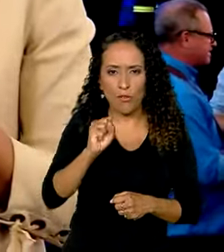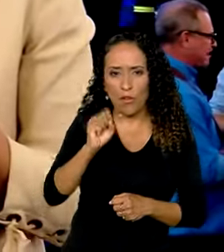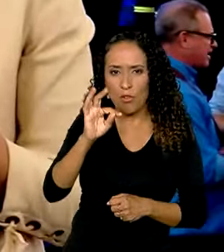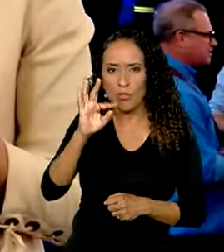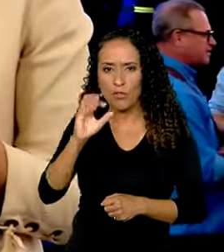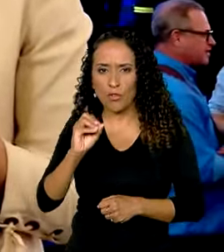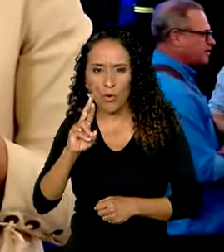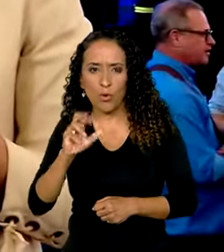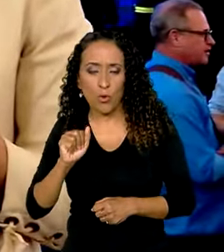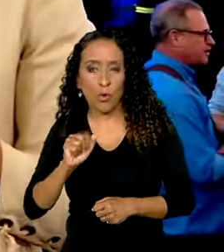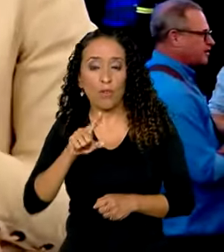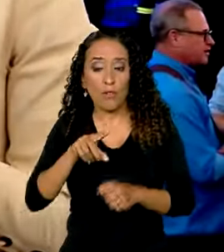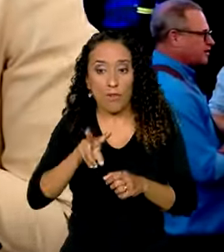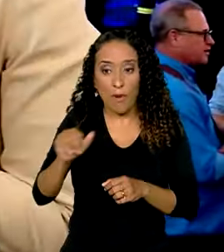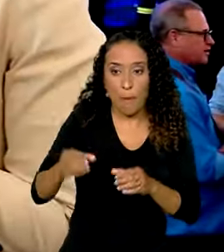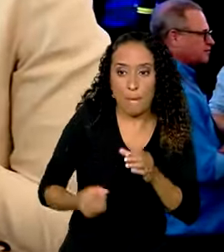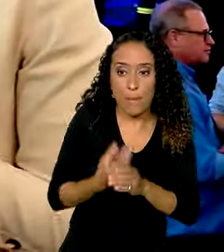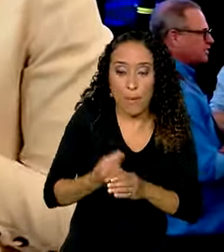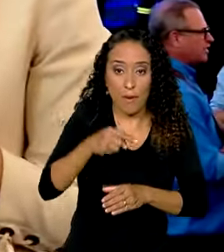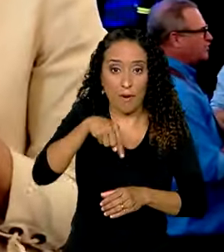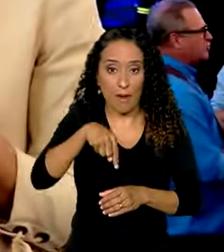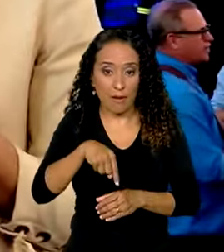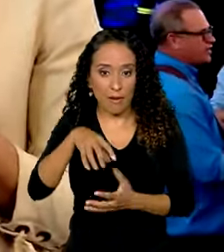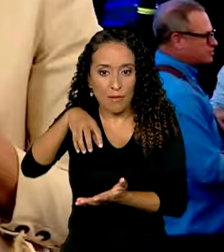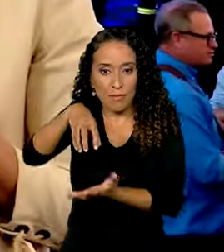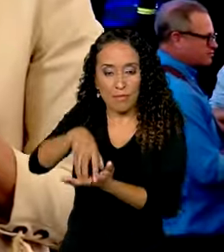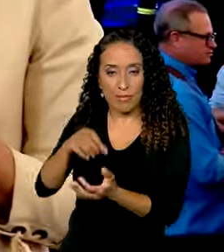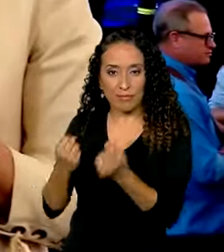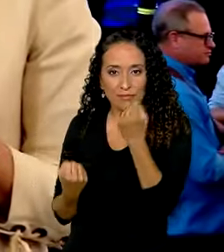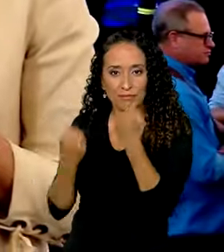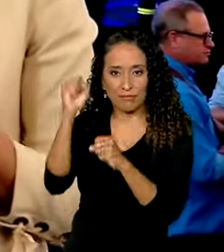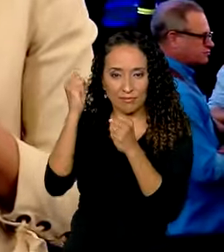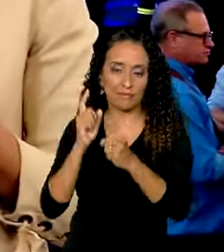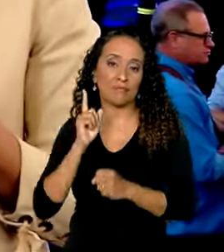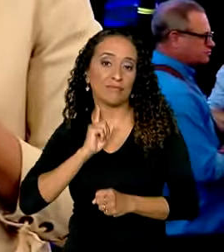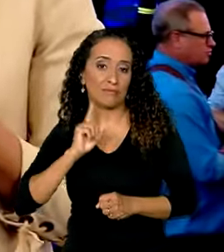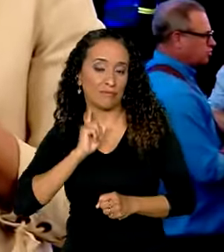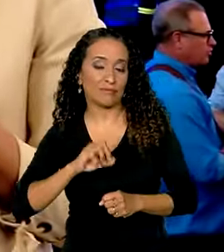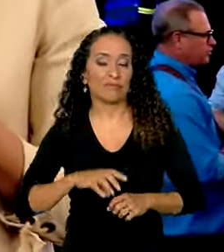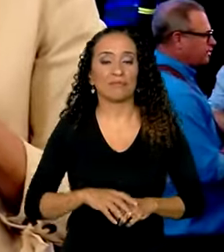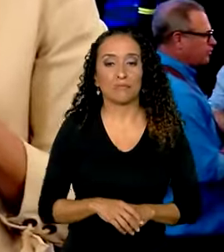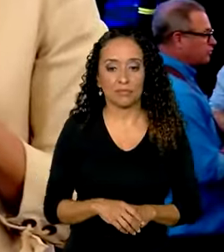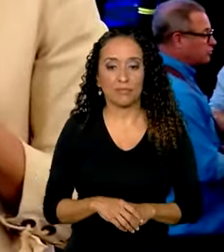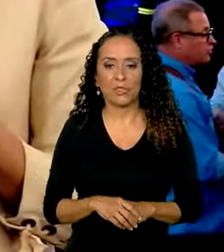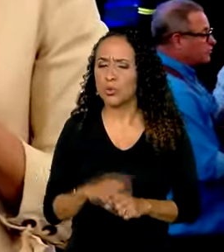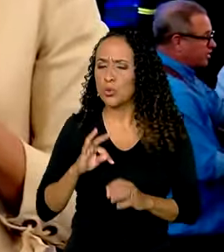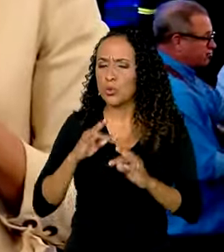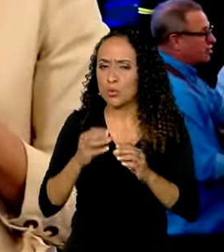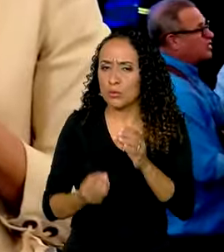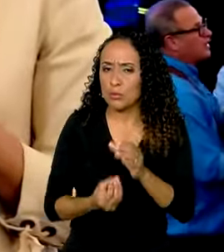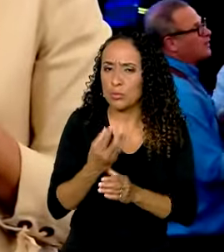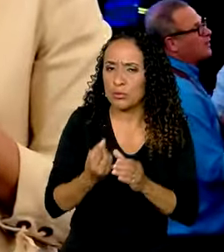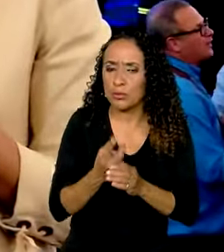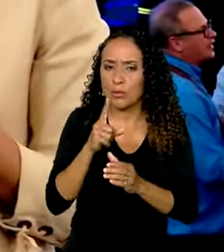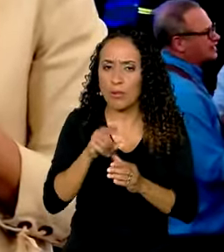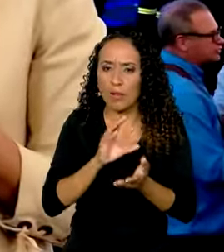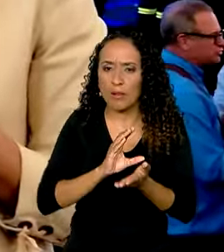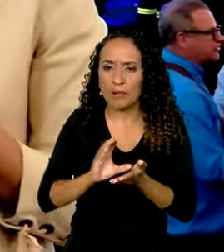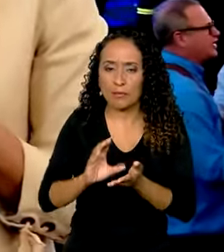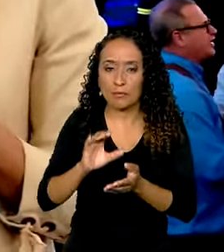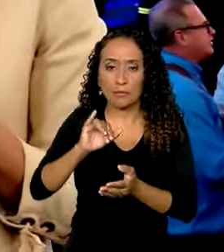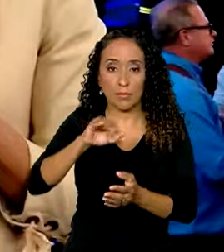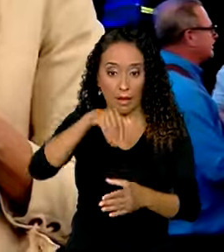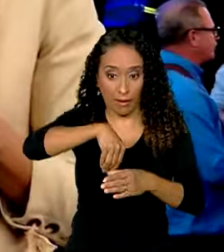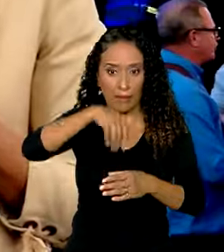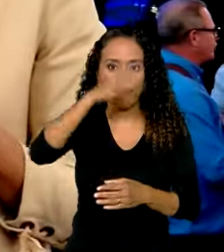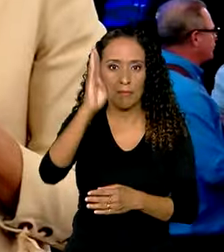fosfatados que serão produzidos aqui no Complexo Minério Industrial da Euroquem. Toda a produção será destinada ao mercado interno